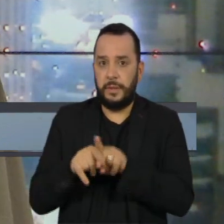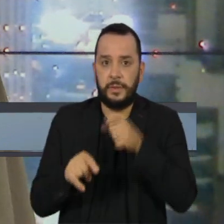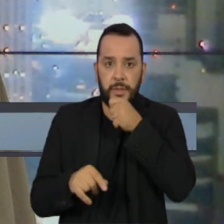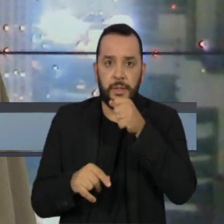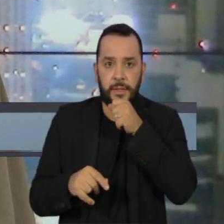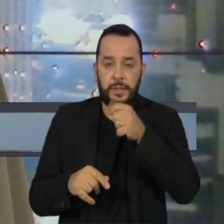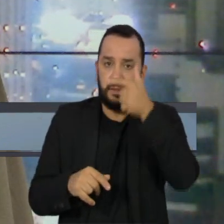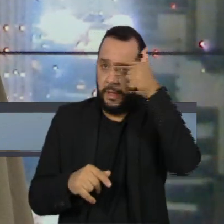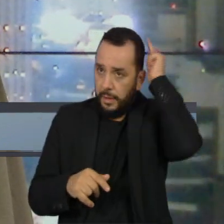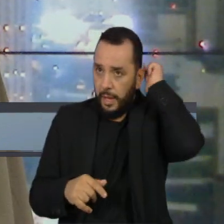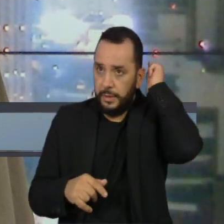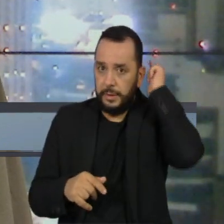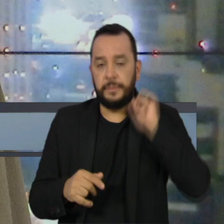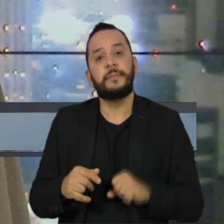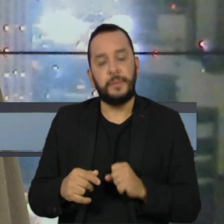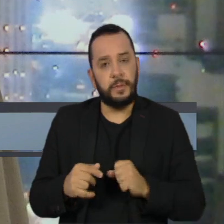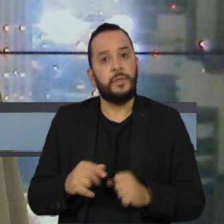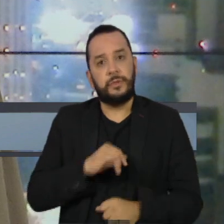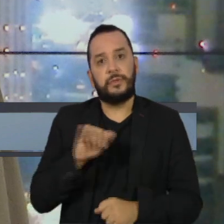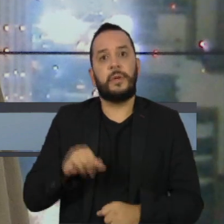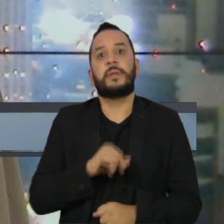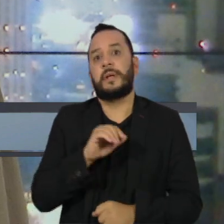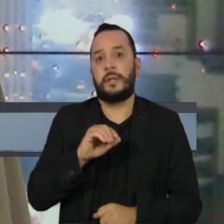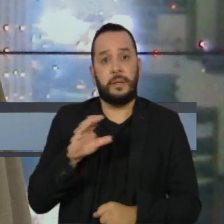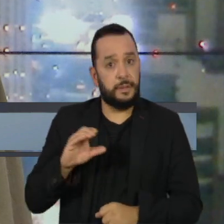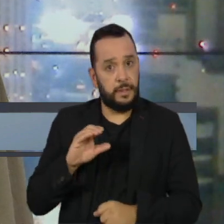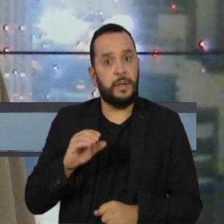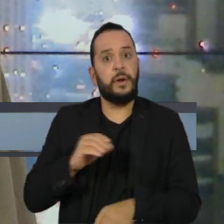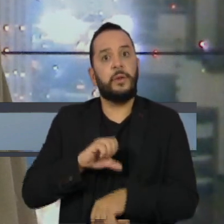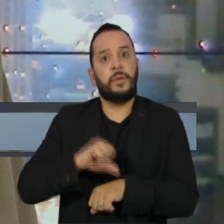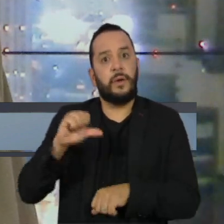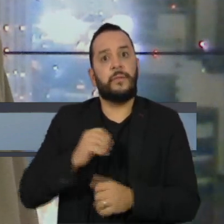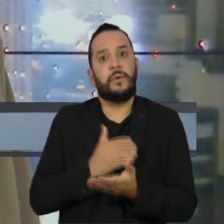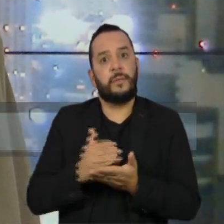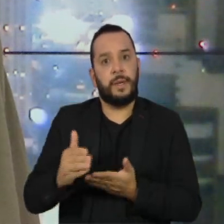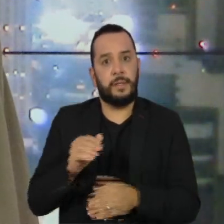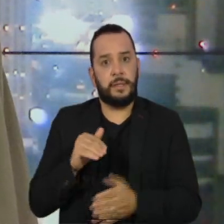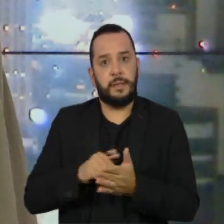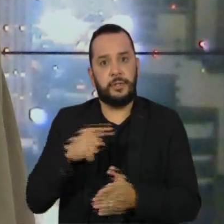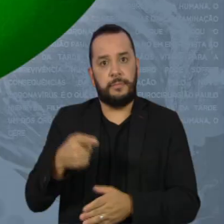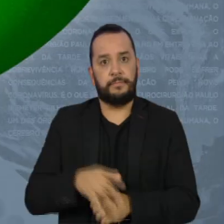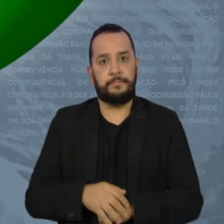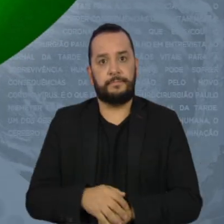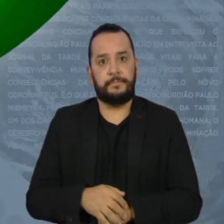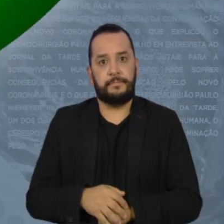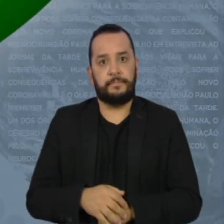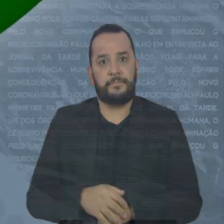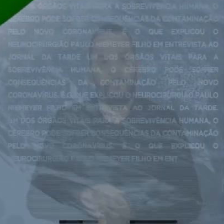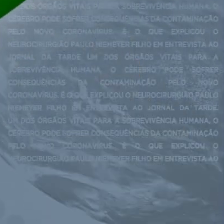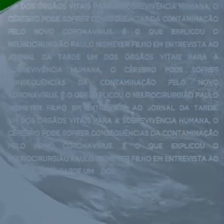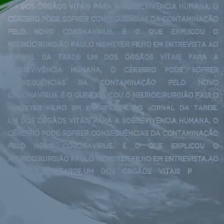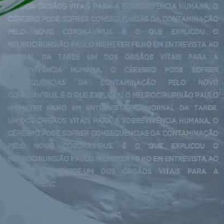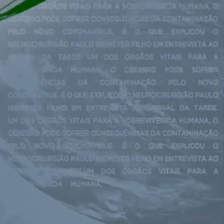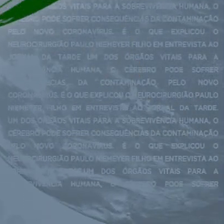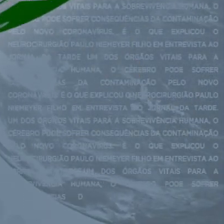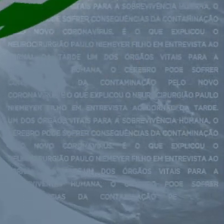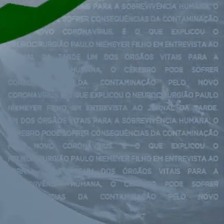jornalista e apresentador Marcelo Tas o Jornal da Cultura começa às nove em ponto até já